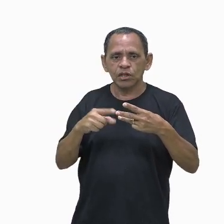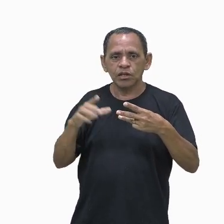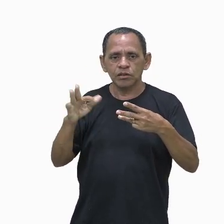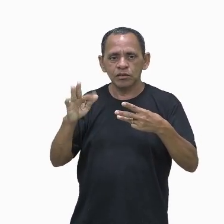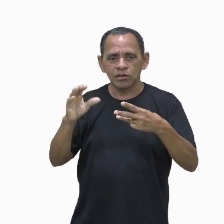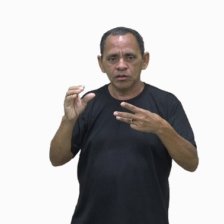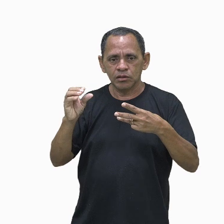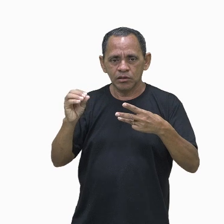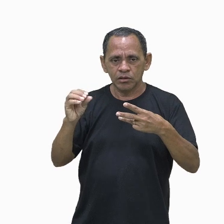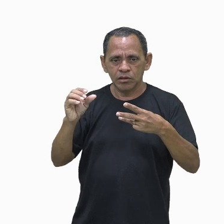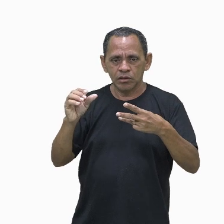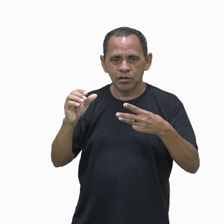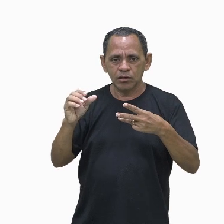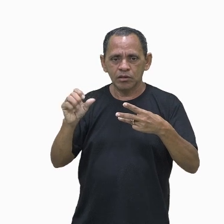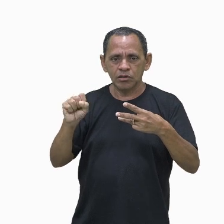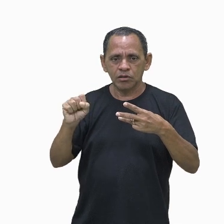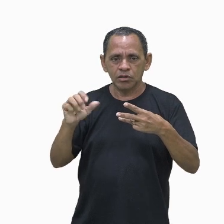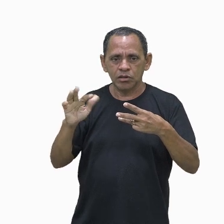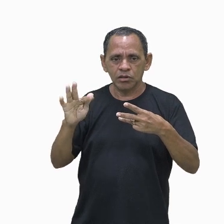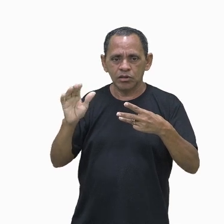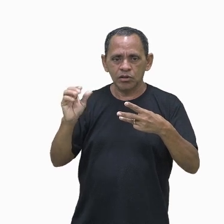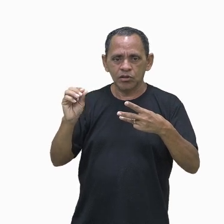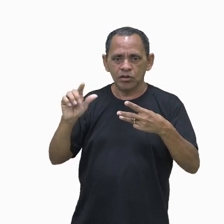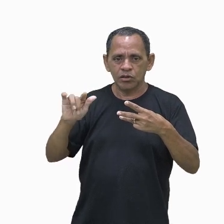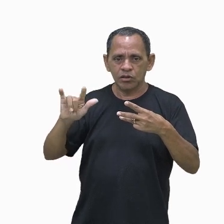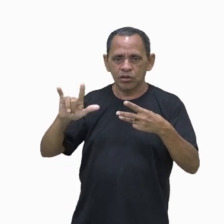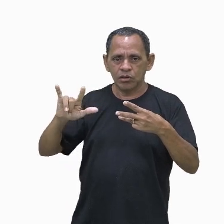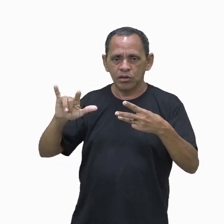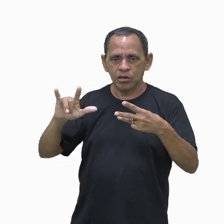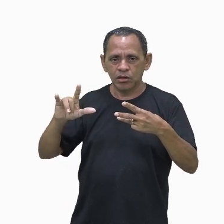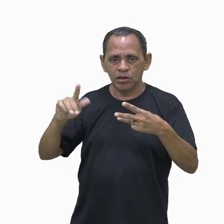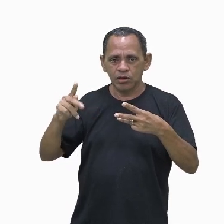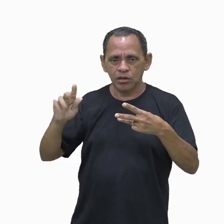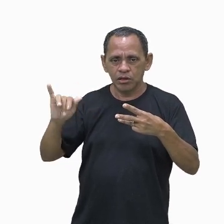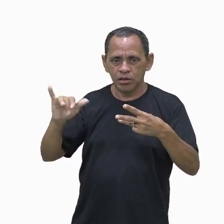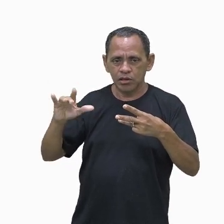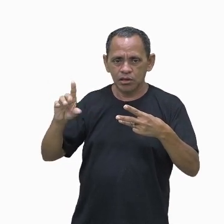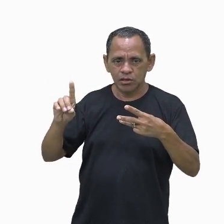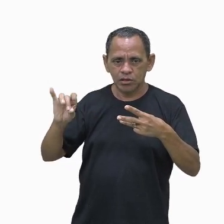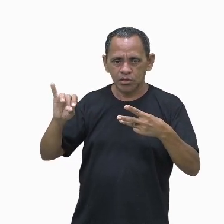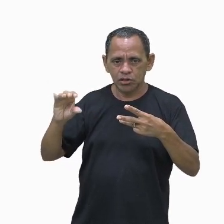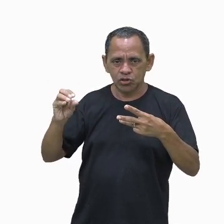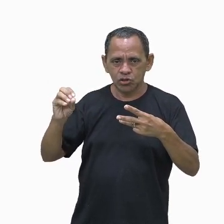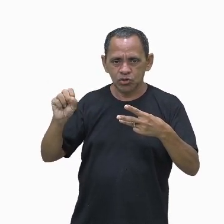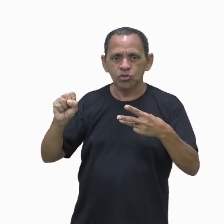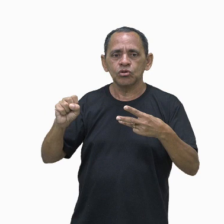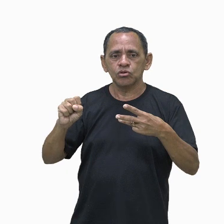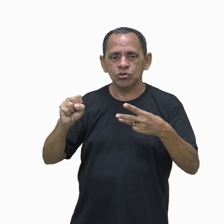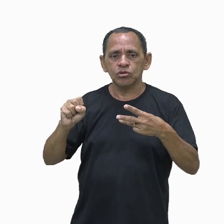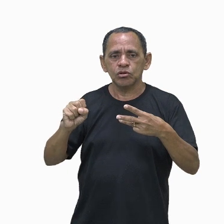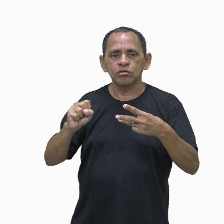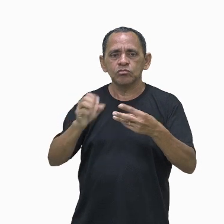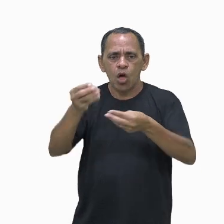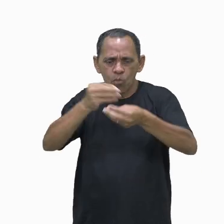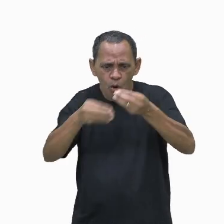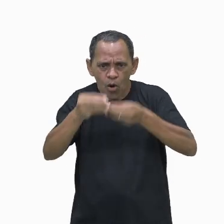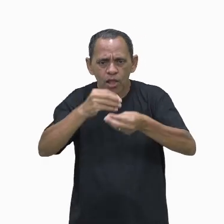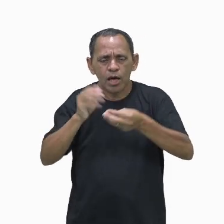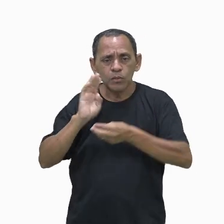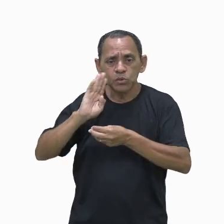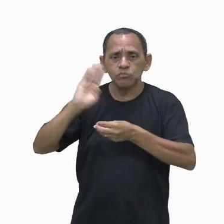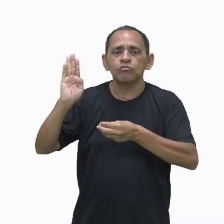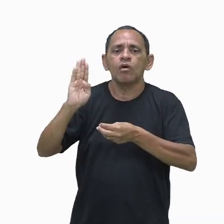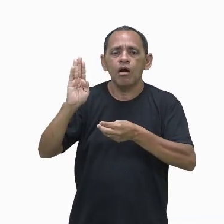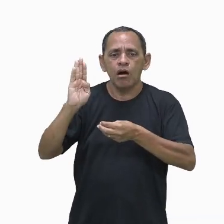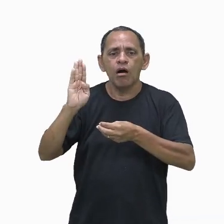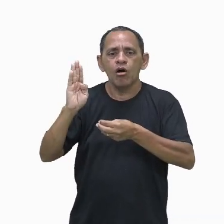glicerol ligada a mais moléculas de ácidos graxos. Eles são a principal fonte de energia